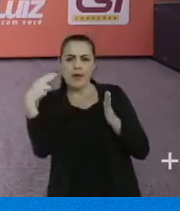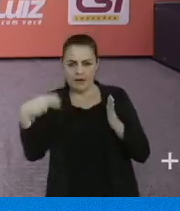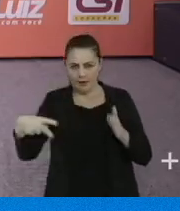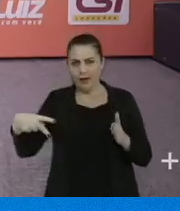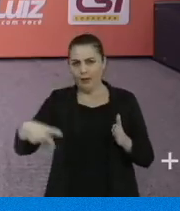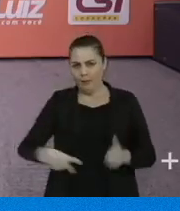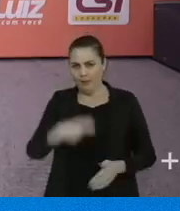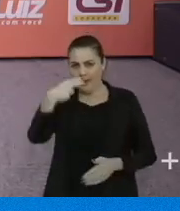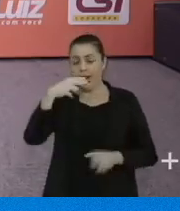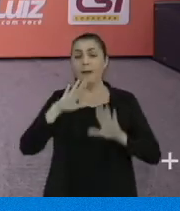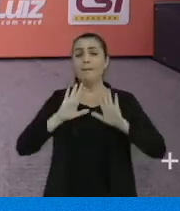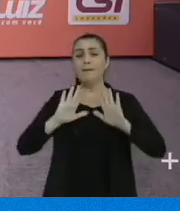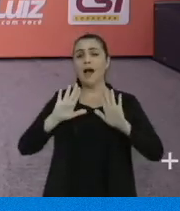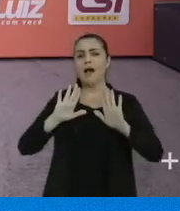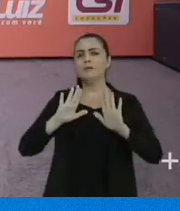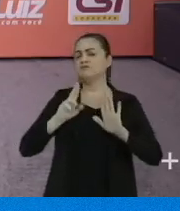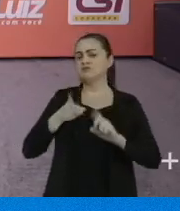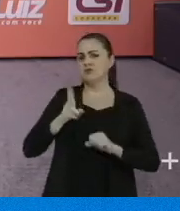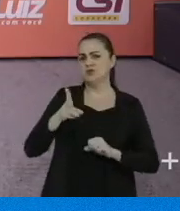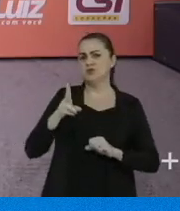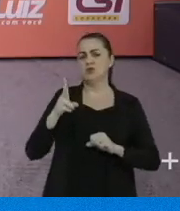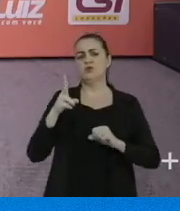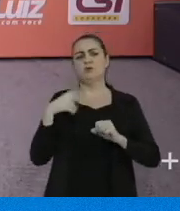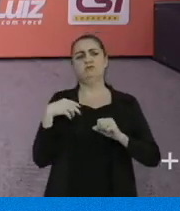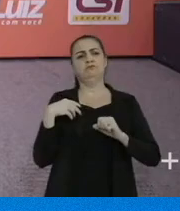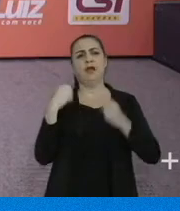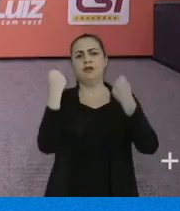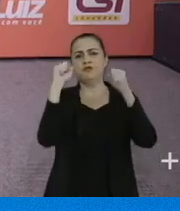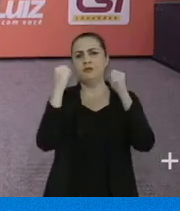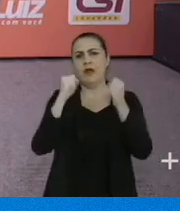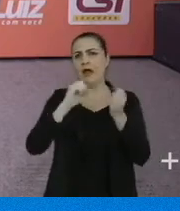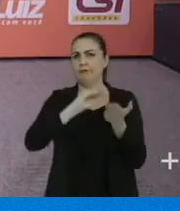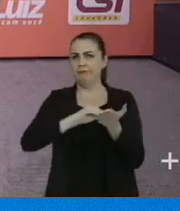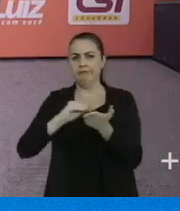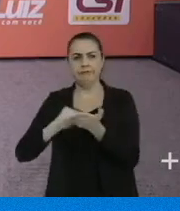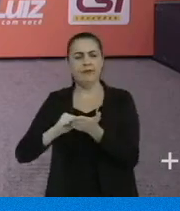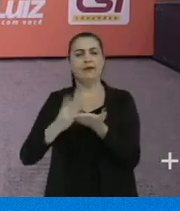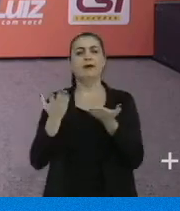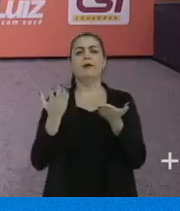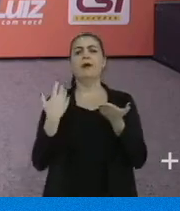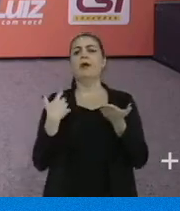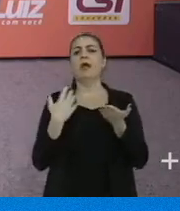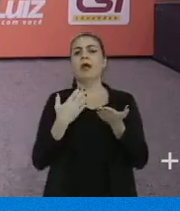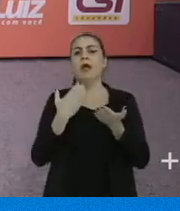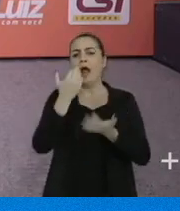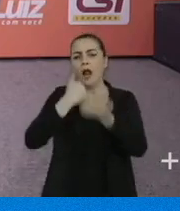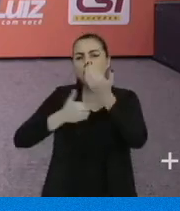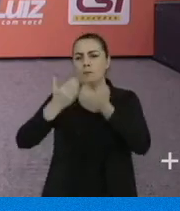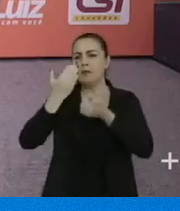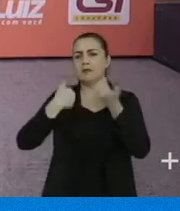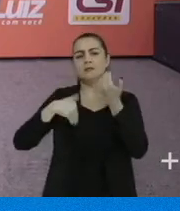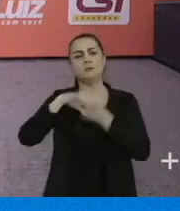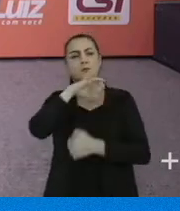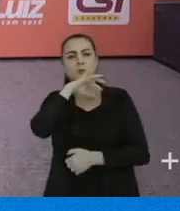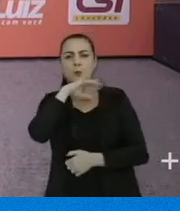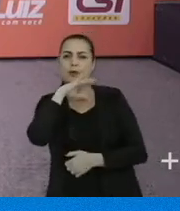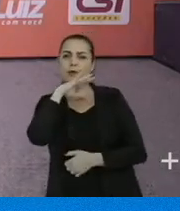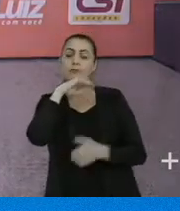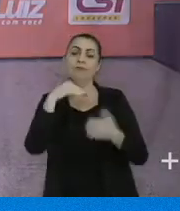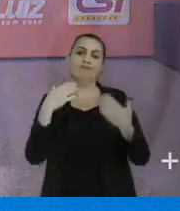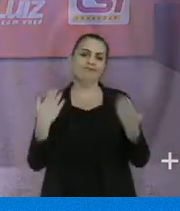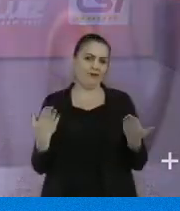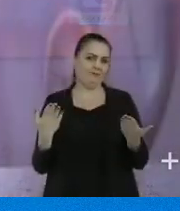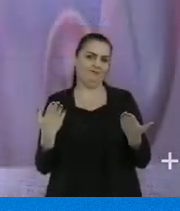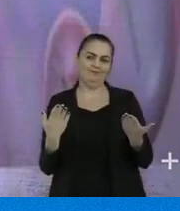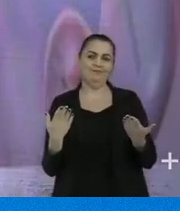ruim, continua sem fazer atividade física, e aí é onde está o grande pilar de tudo, né? Então, que